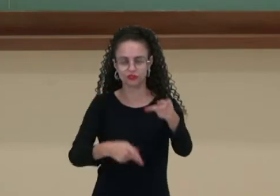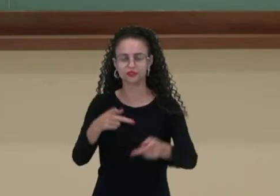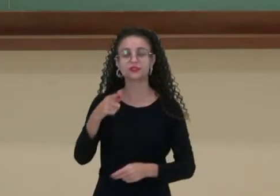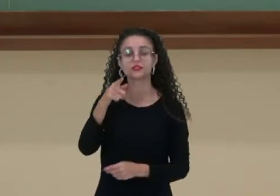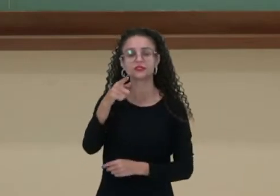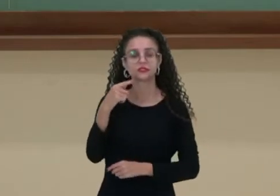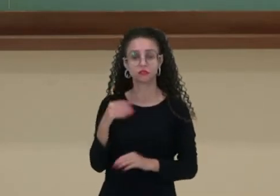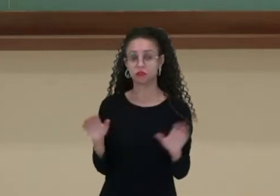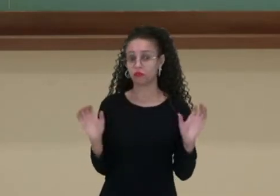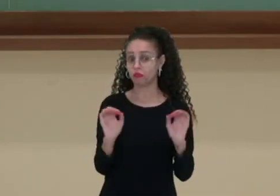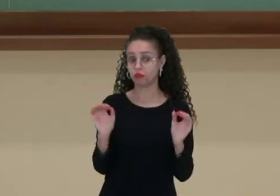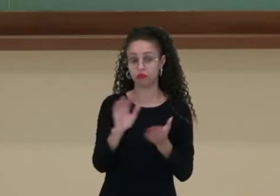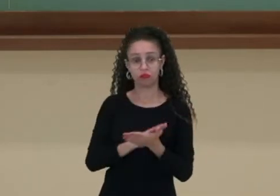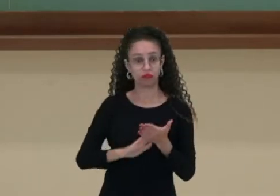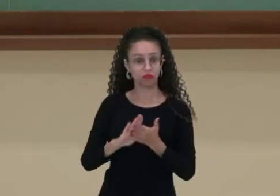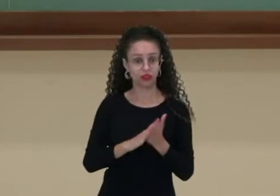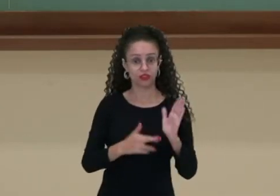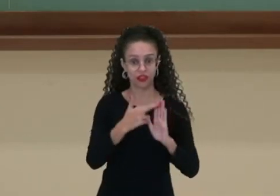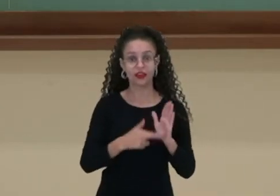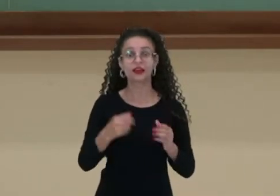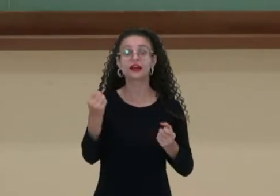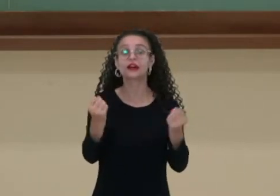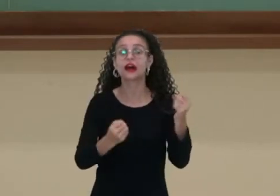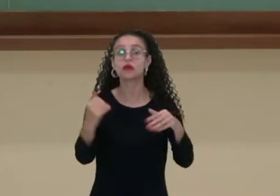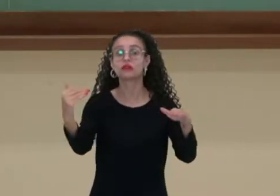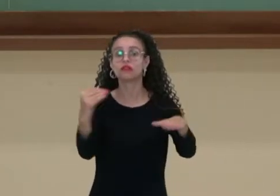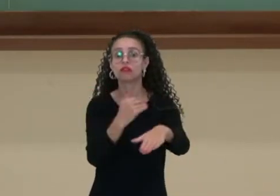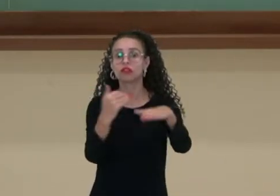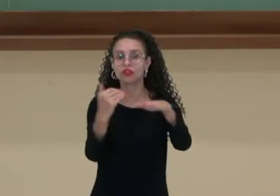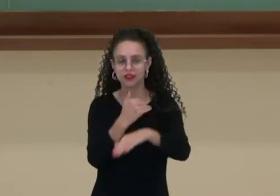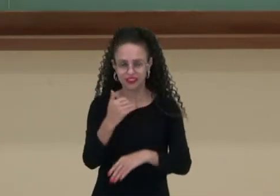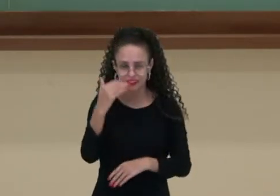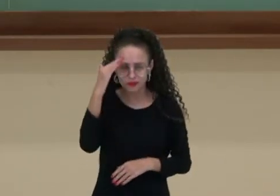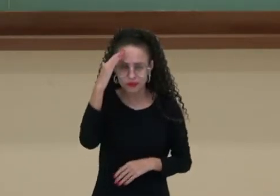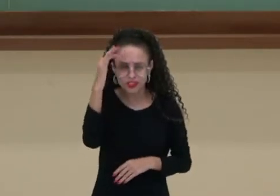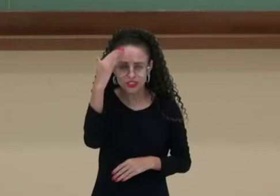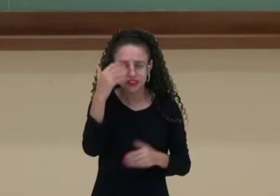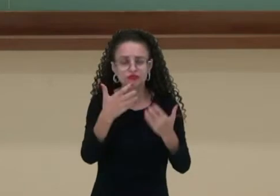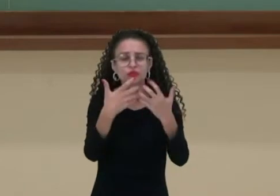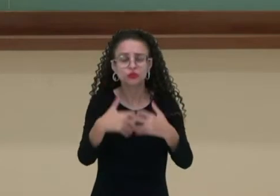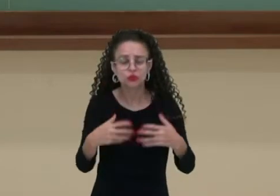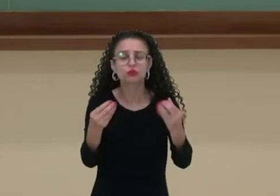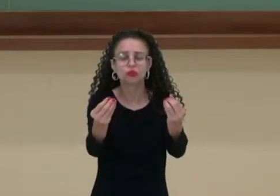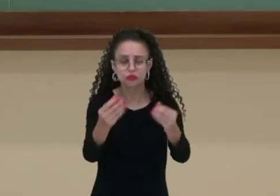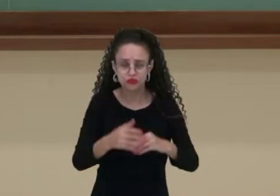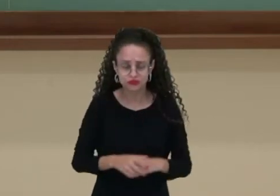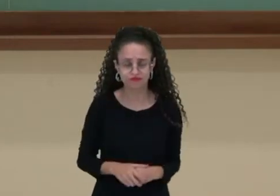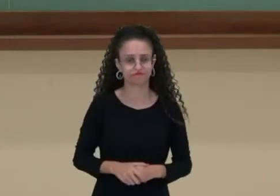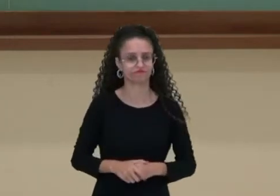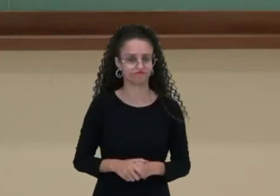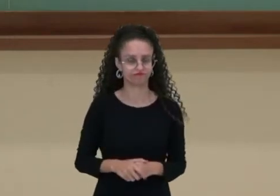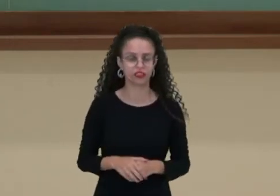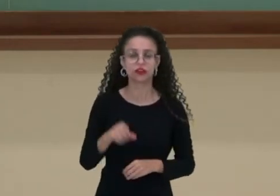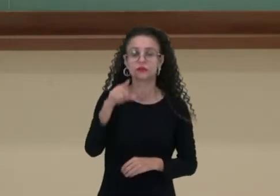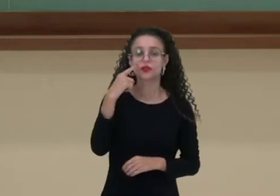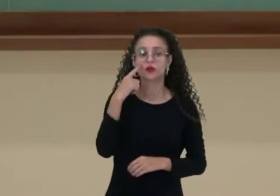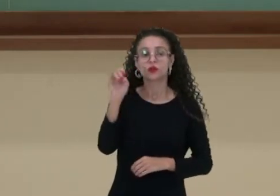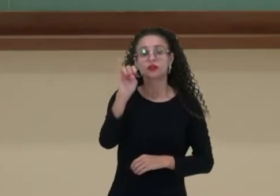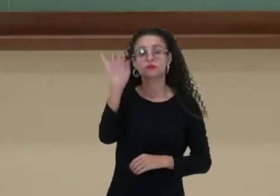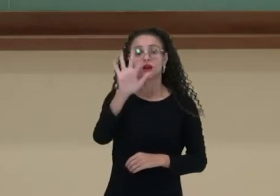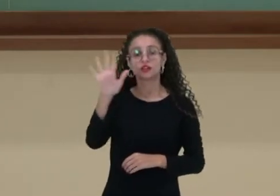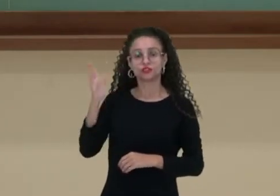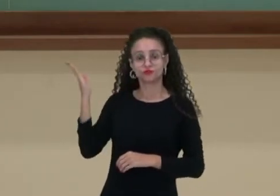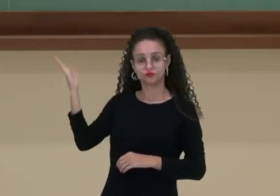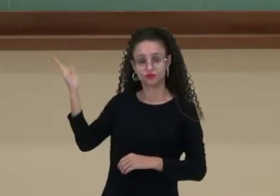Sem regras e normas, o trânsito. Você já imaginou o funcionamento dele? Aqui vocês têm uma imagem representando